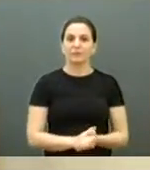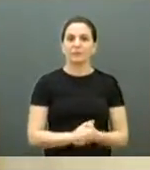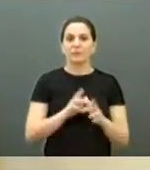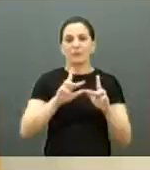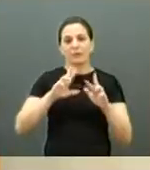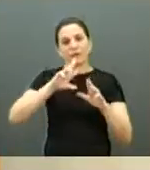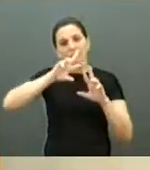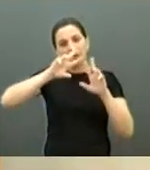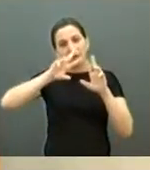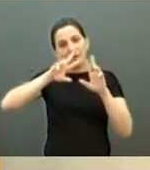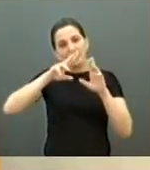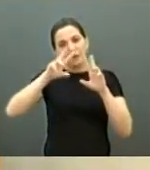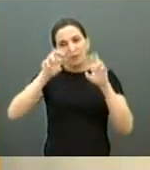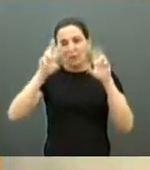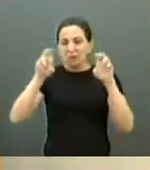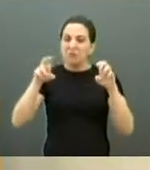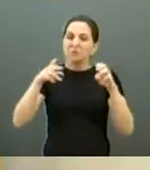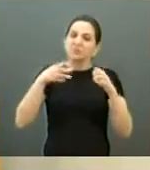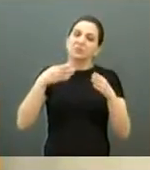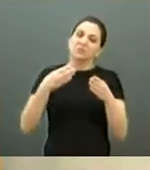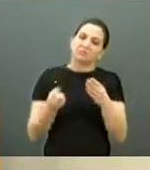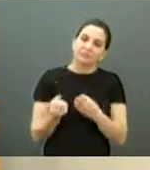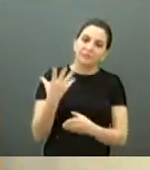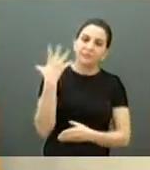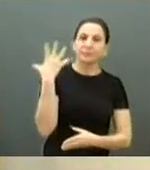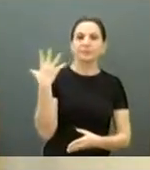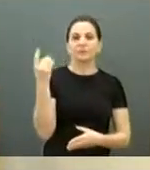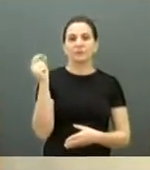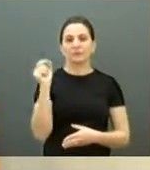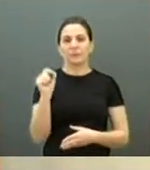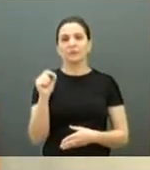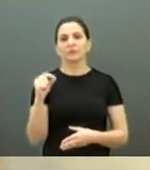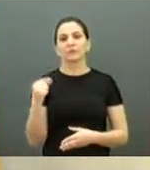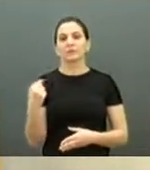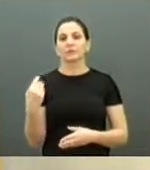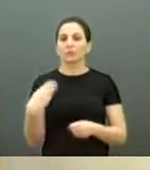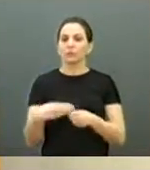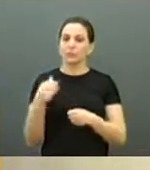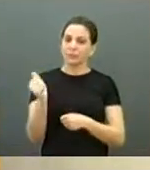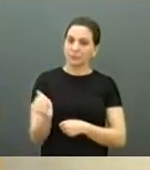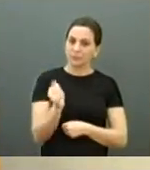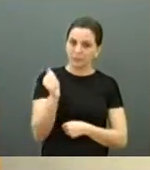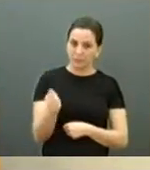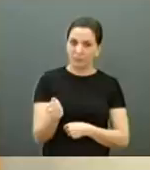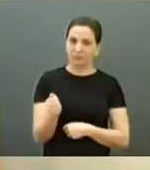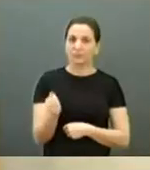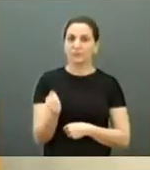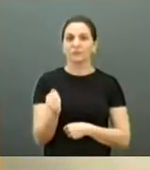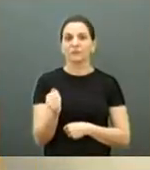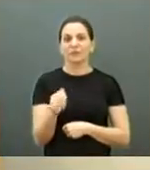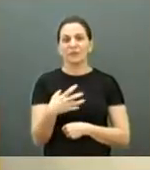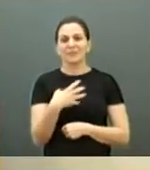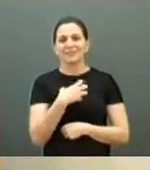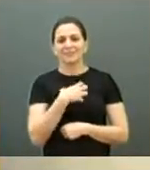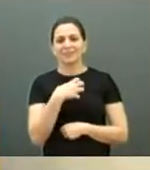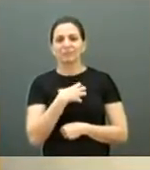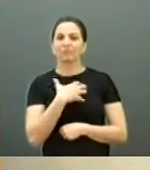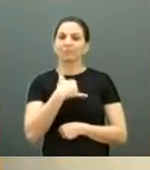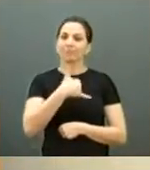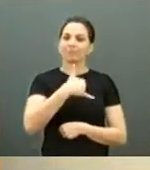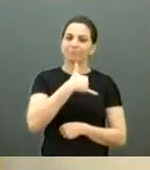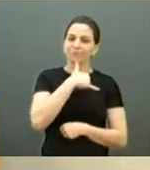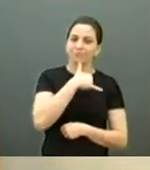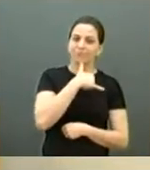fatos e e e outros ocorridos em nossa cidade não não me sinto muito feliz